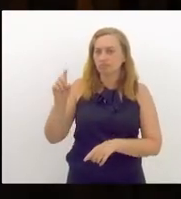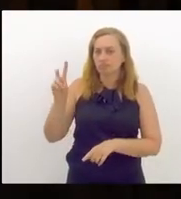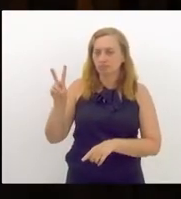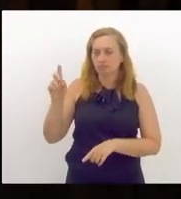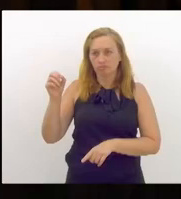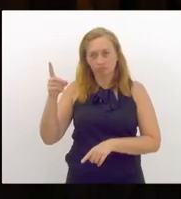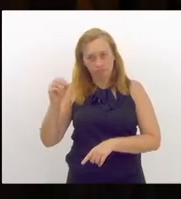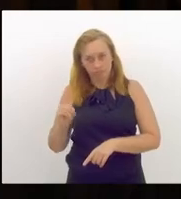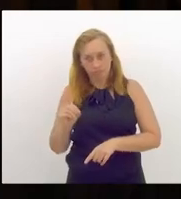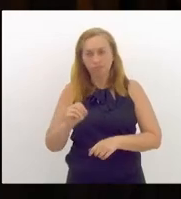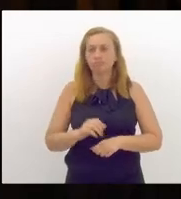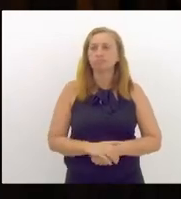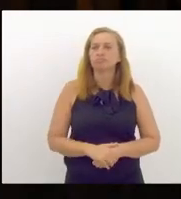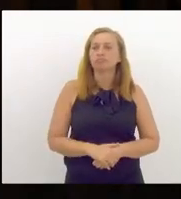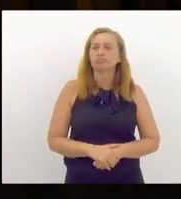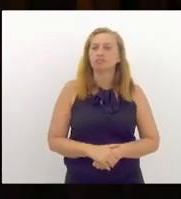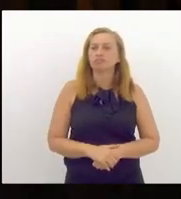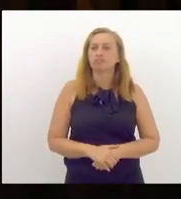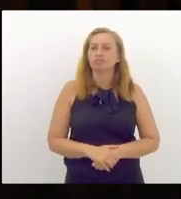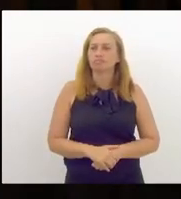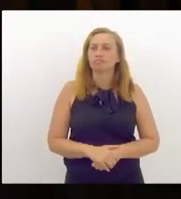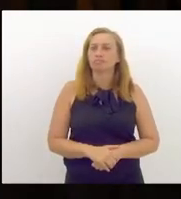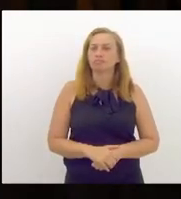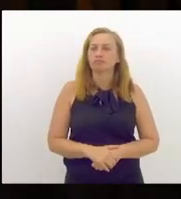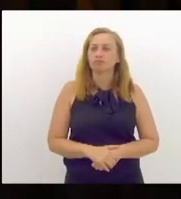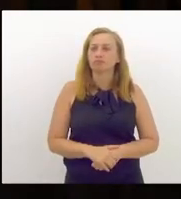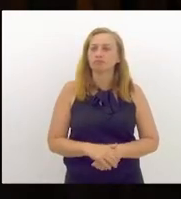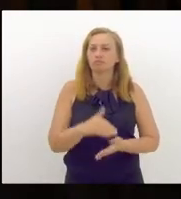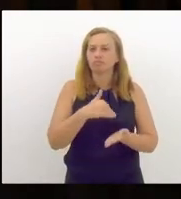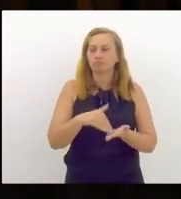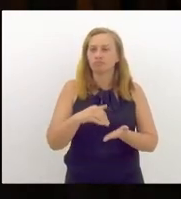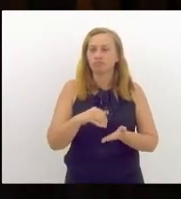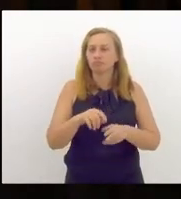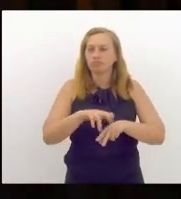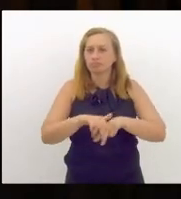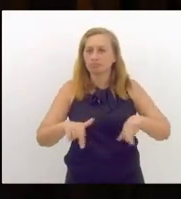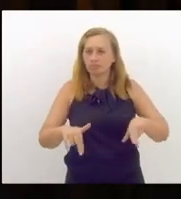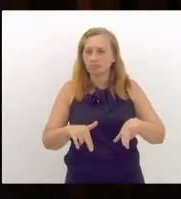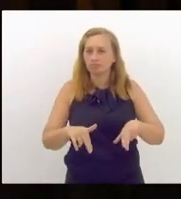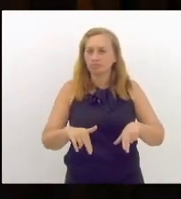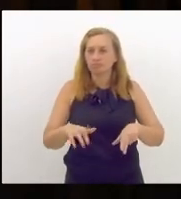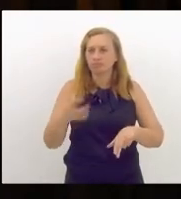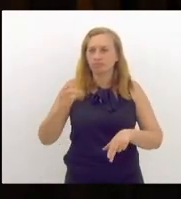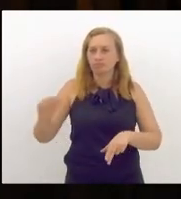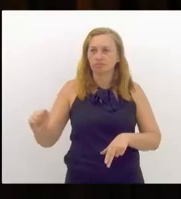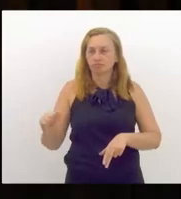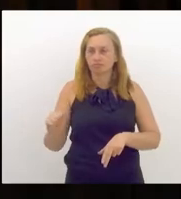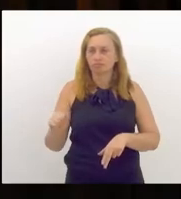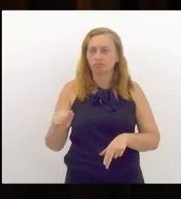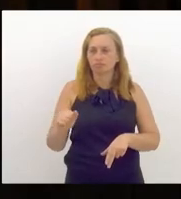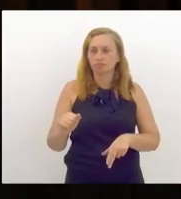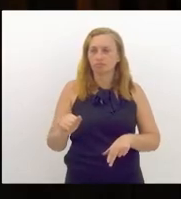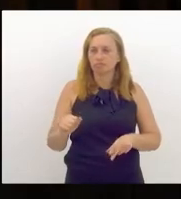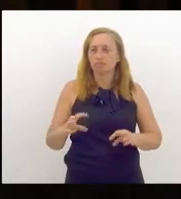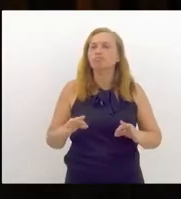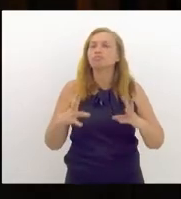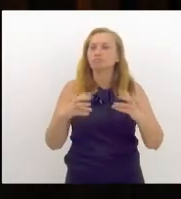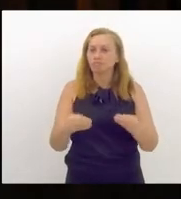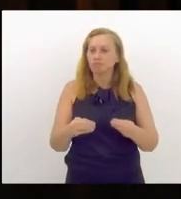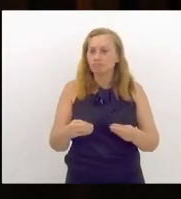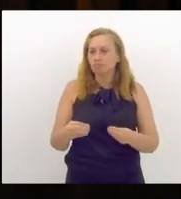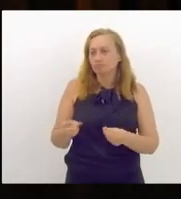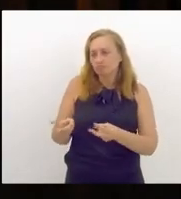é Nossa organização que é a secretaria de gênero raça e etnia de tudo que eu